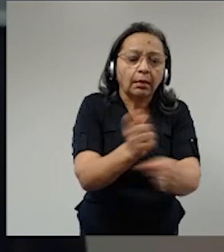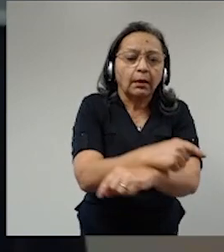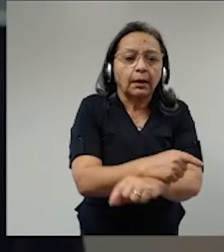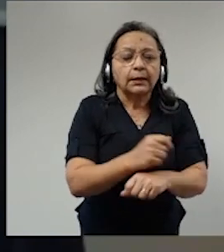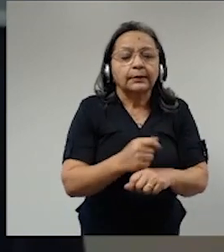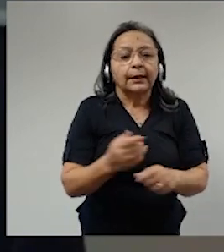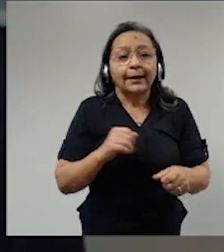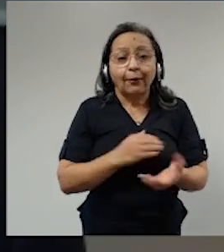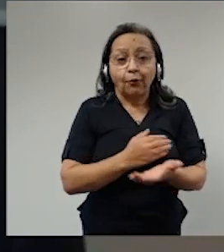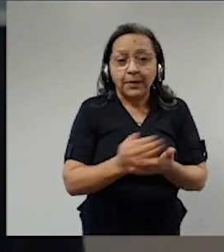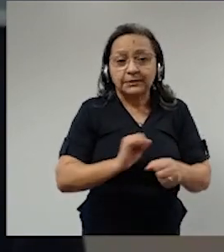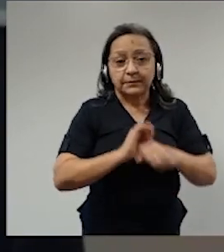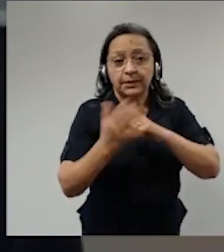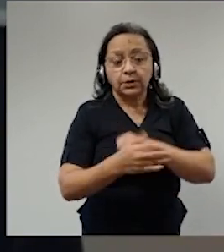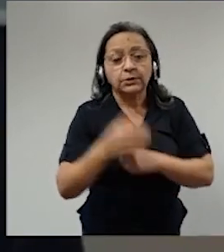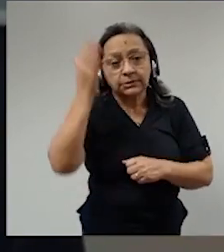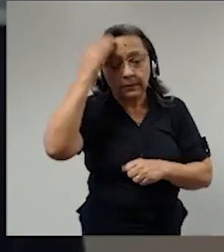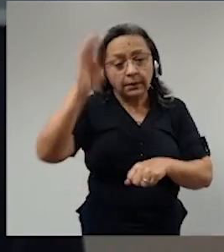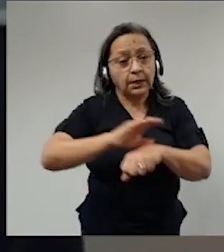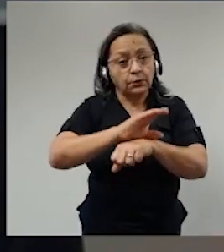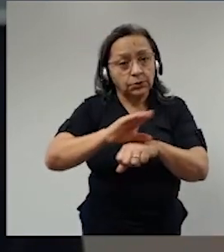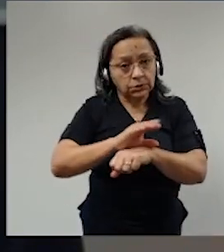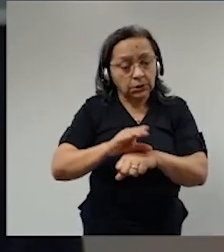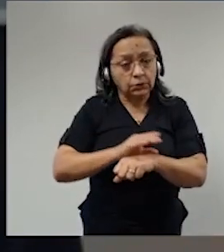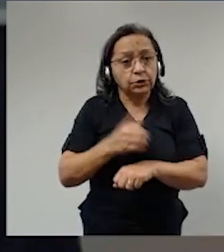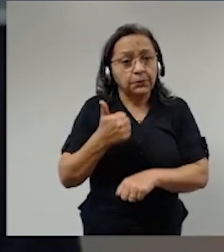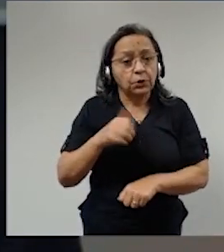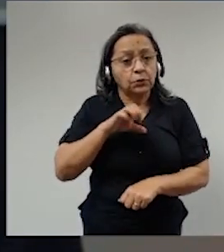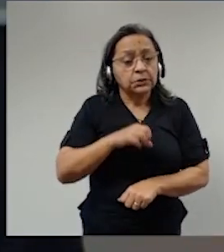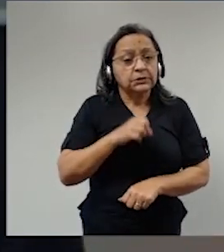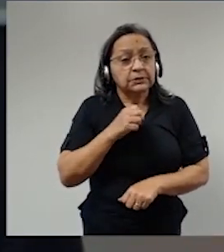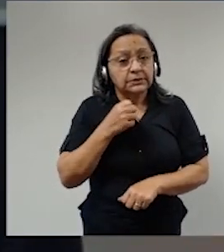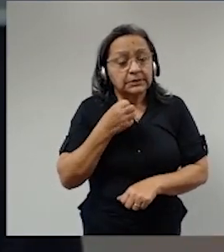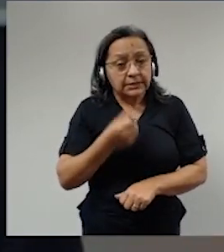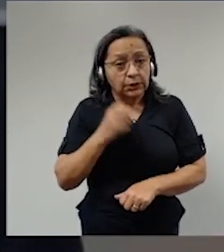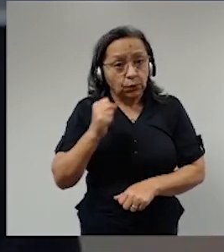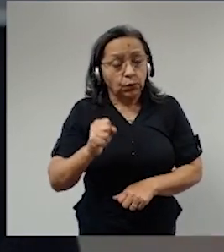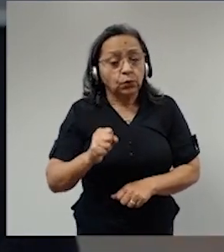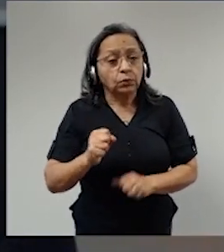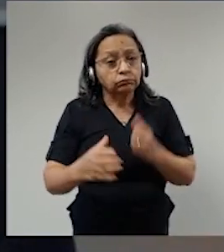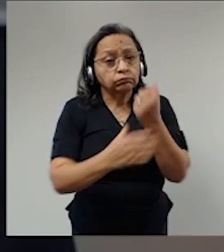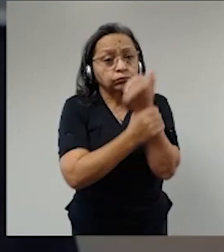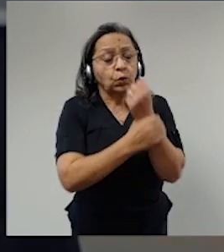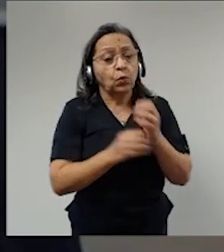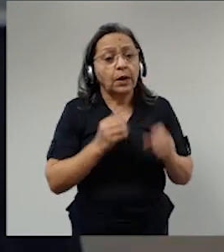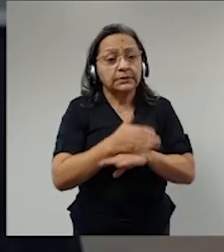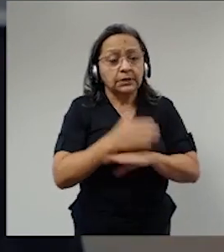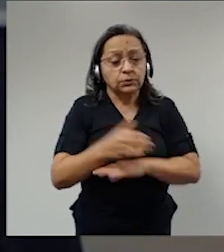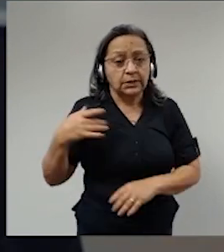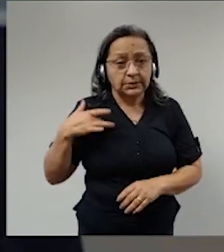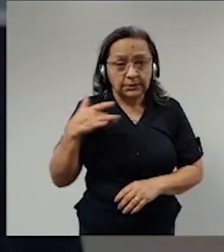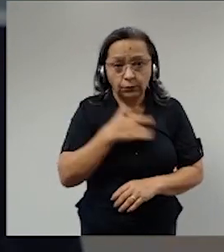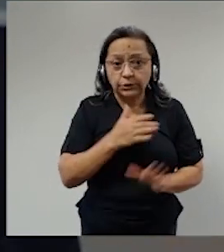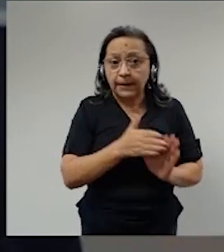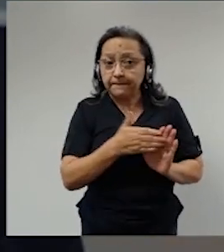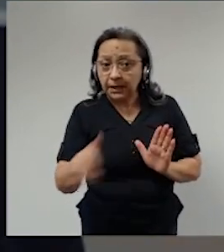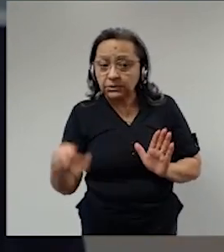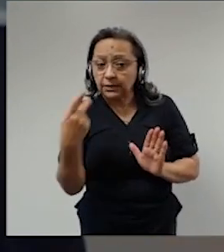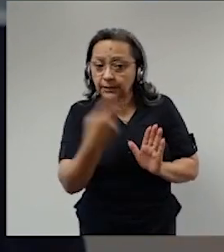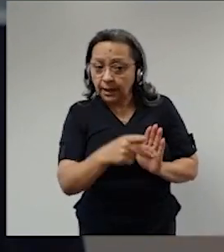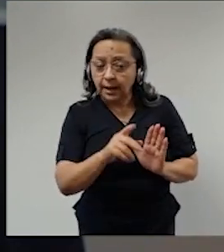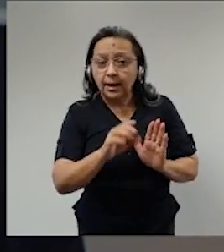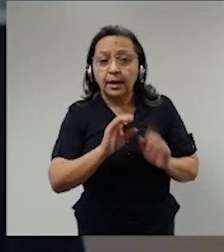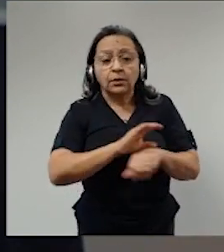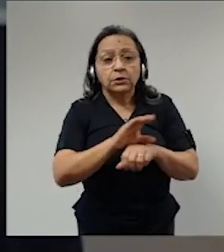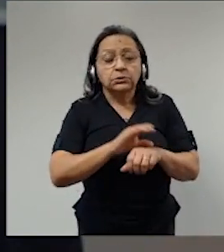de 88 assegurou o acesso à saúde, um grande avanço civilizatório, e a partir dela foi organizado o